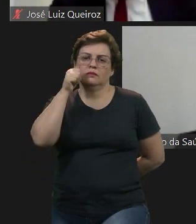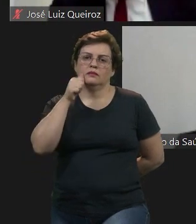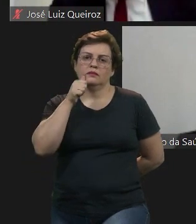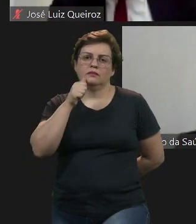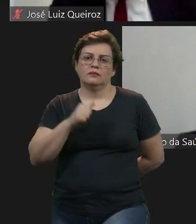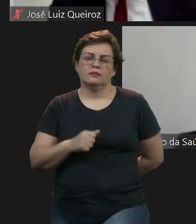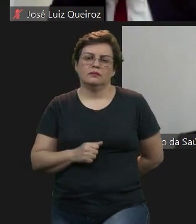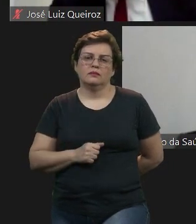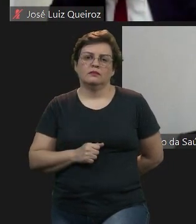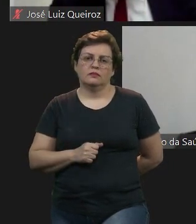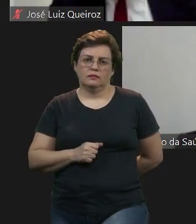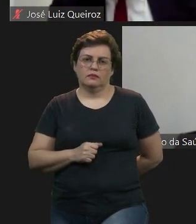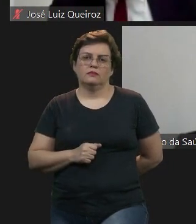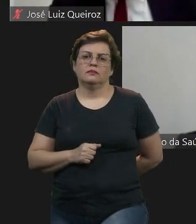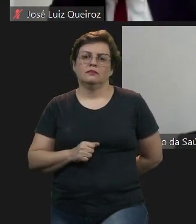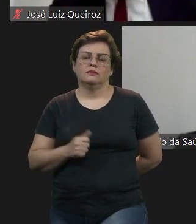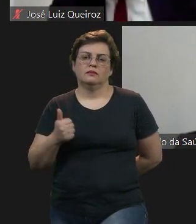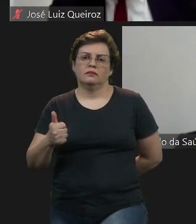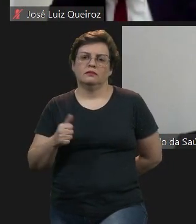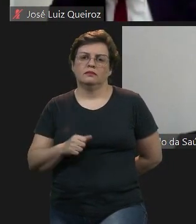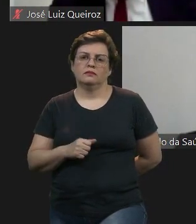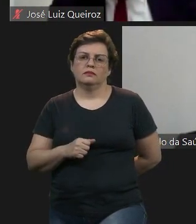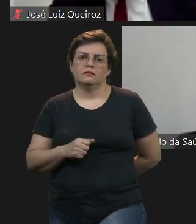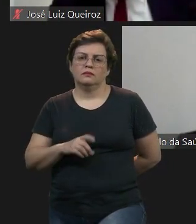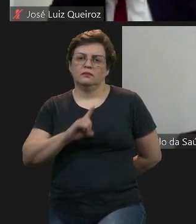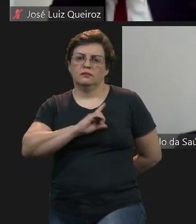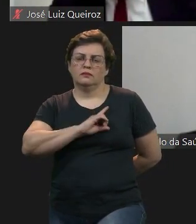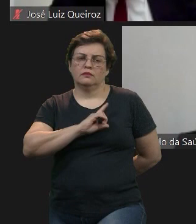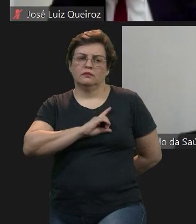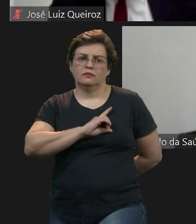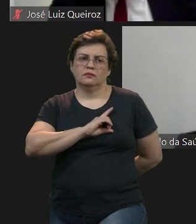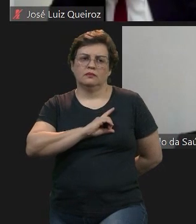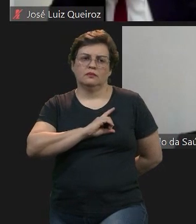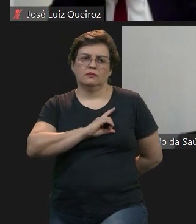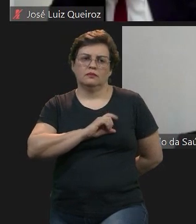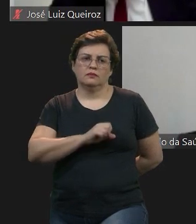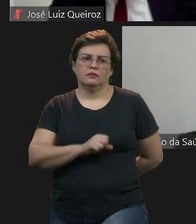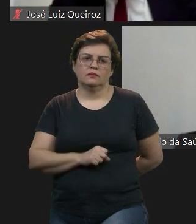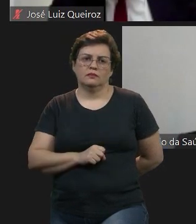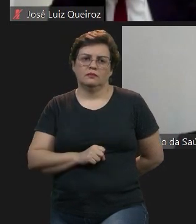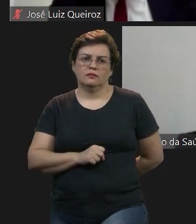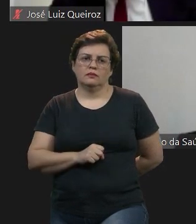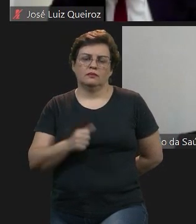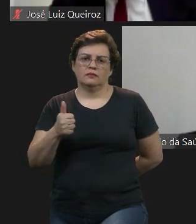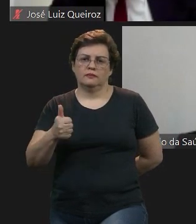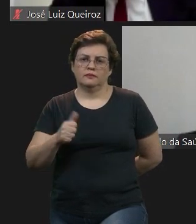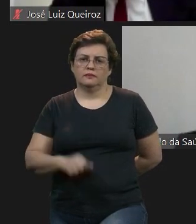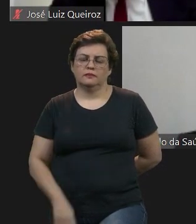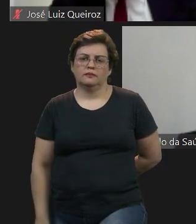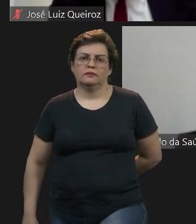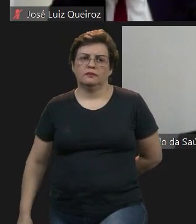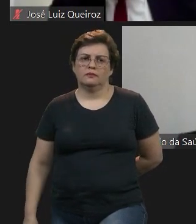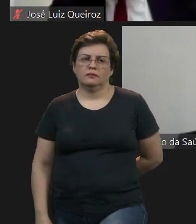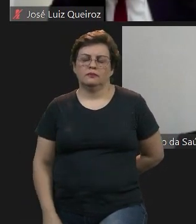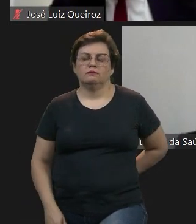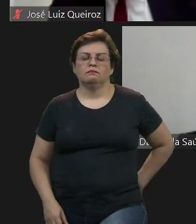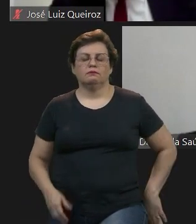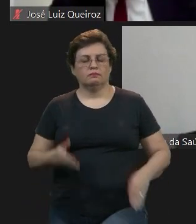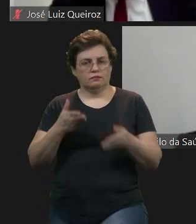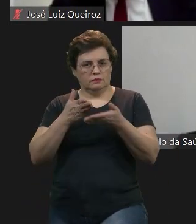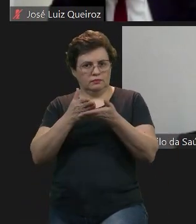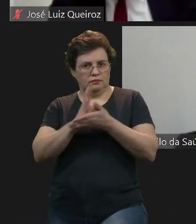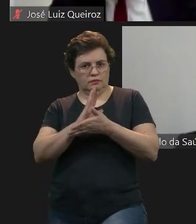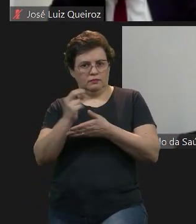Daniela. Sim. Vereador delegado Wilson Damasceno. Sim.